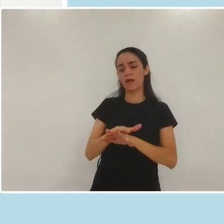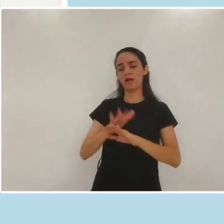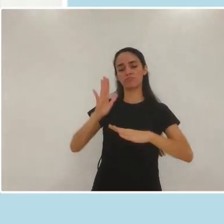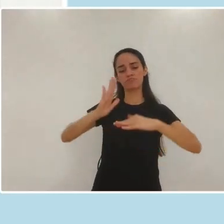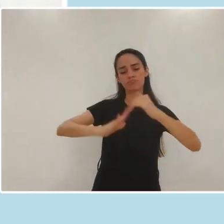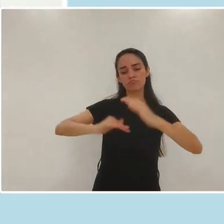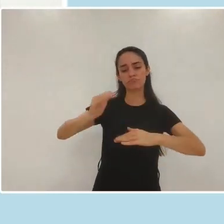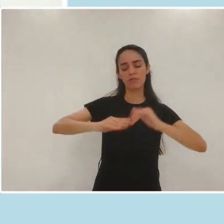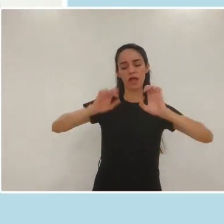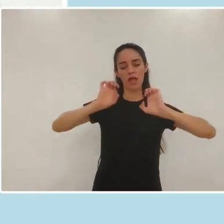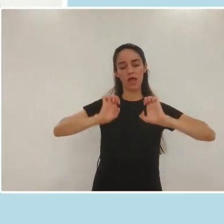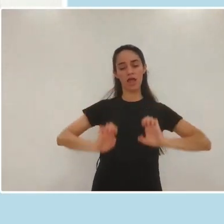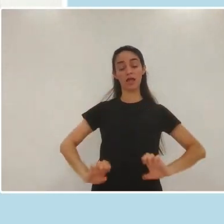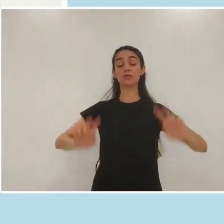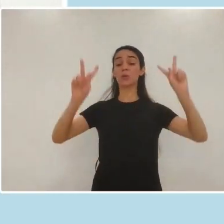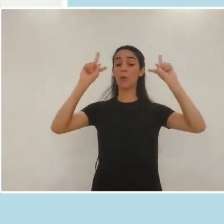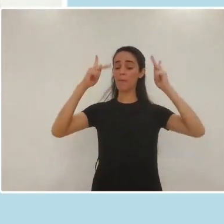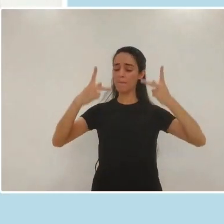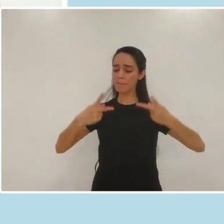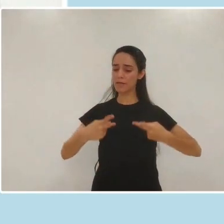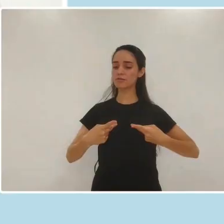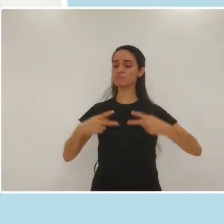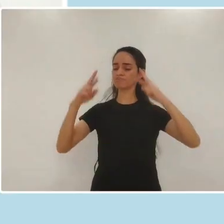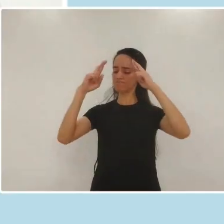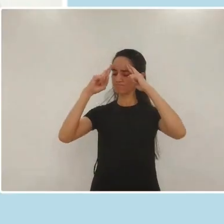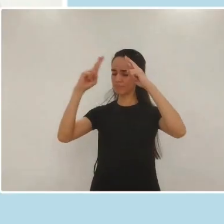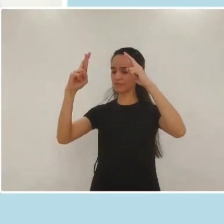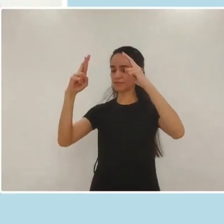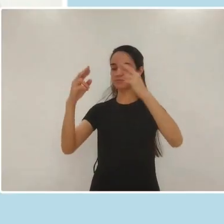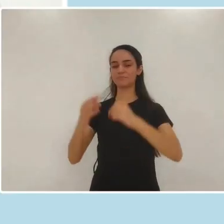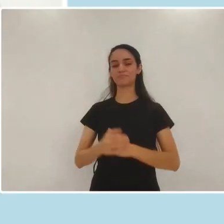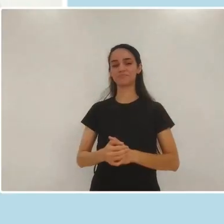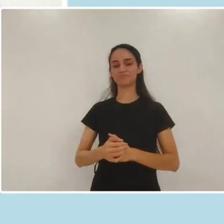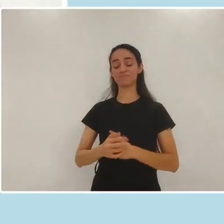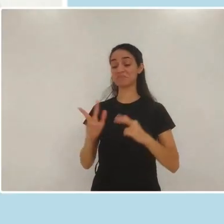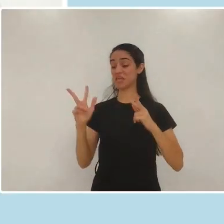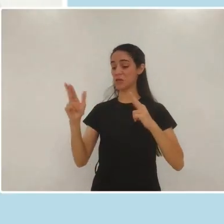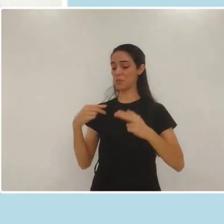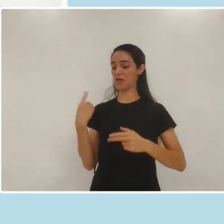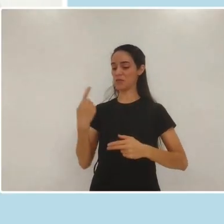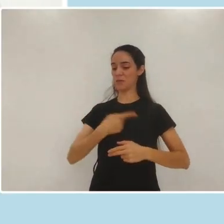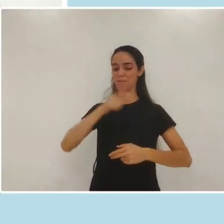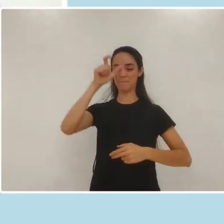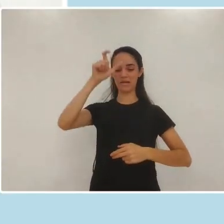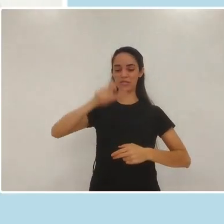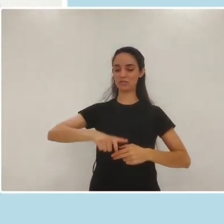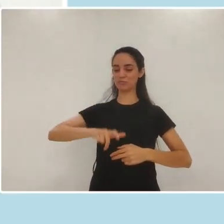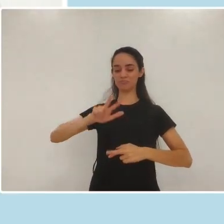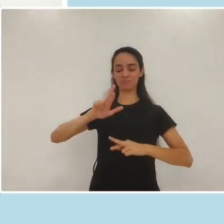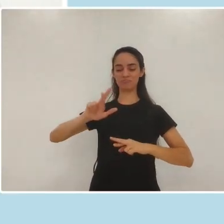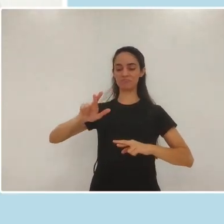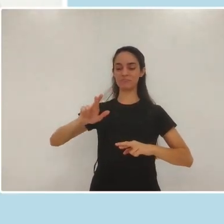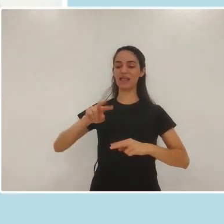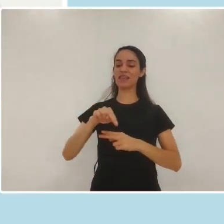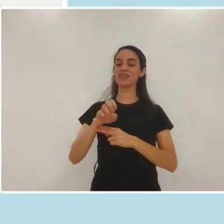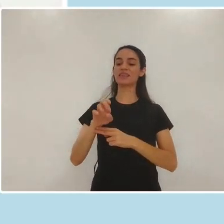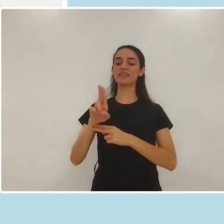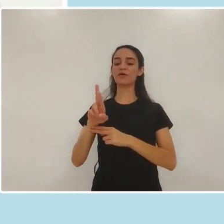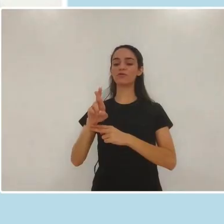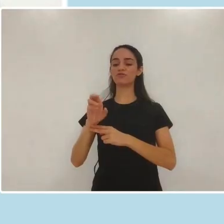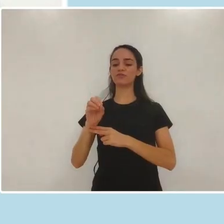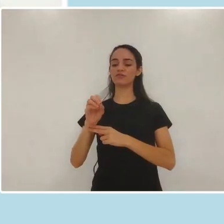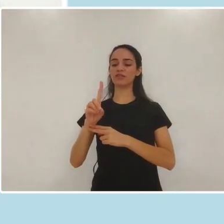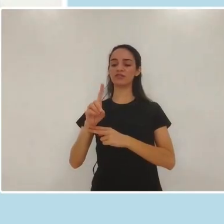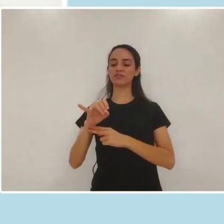pessoas neurodivergentes como nós. Meu muito obrigada de coração. Nesse momento, eu apresento a vocês e